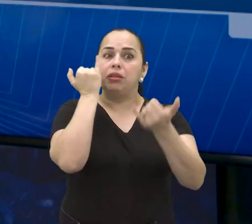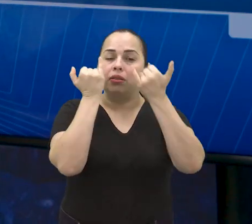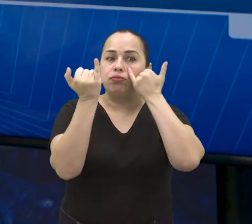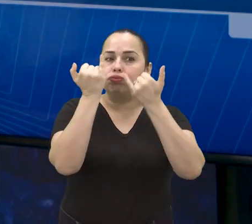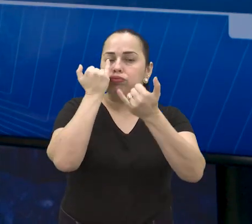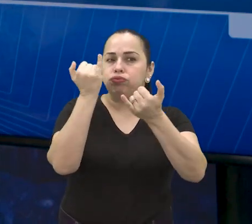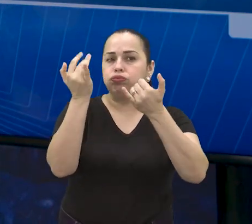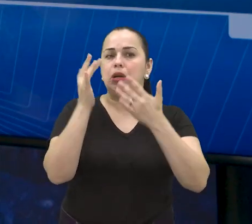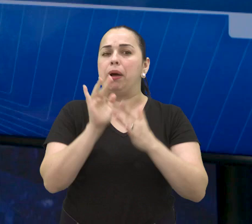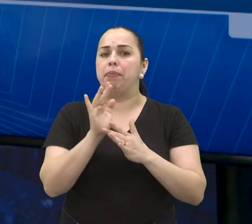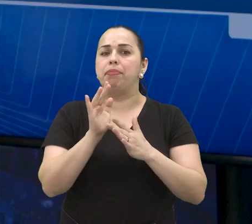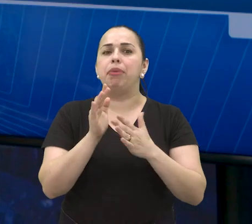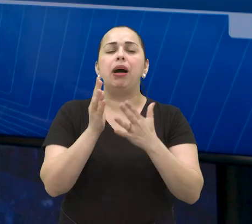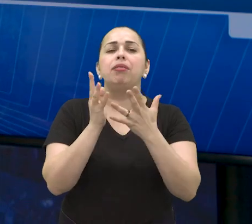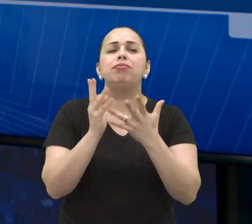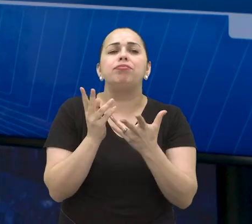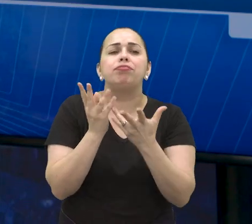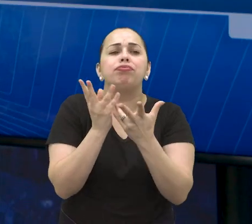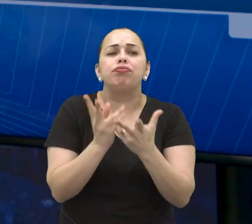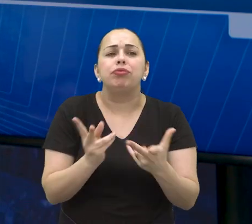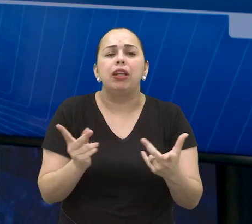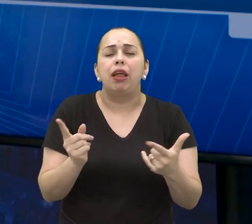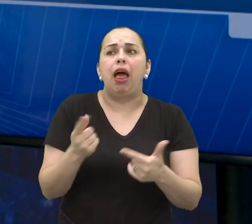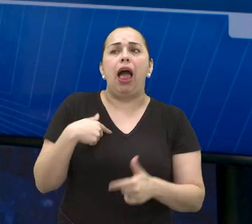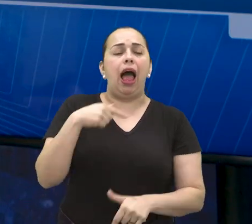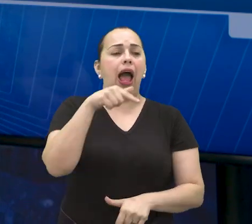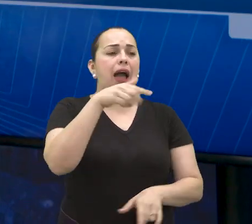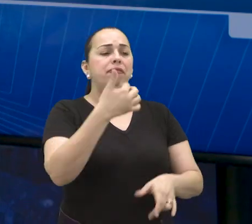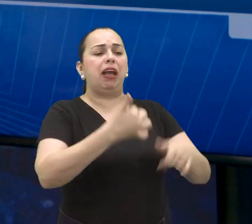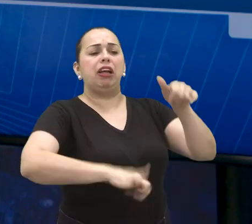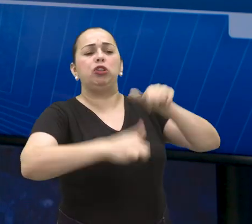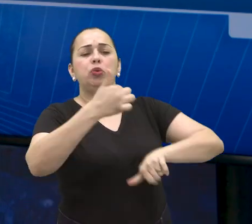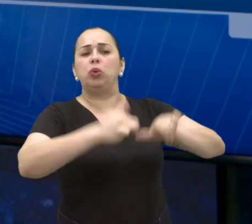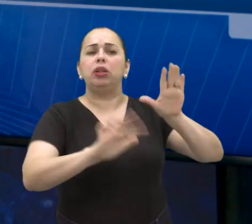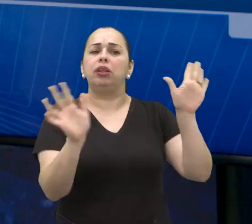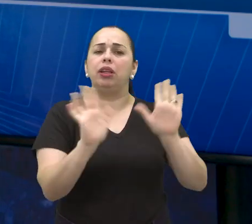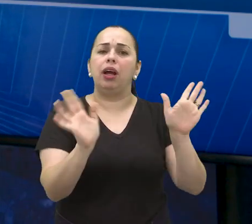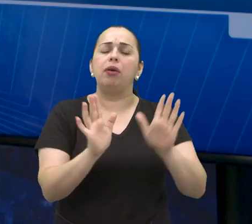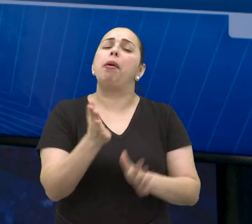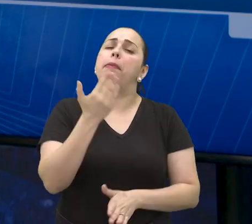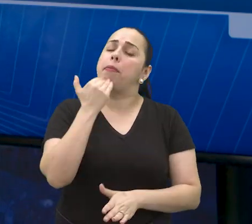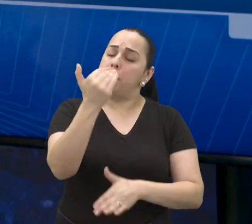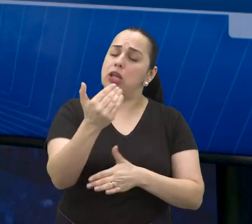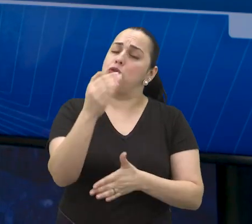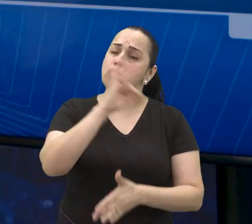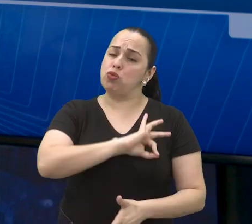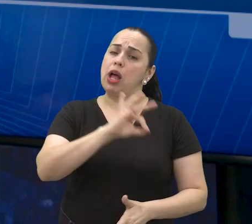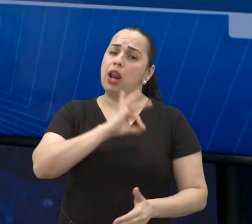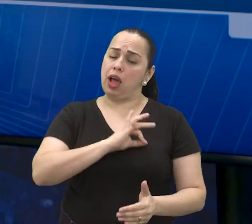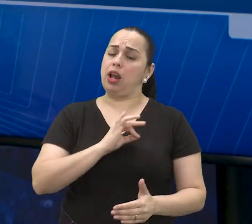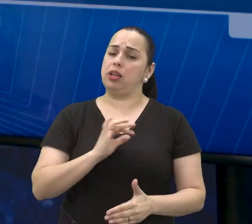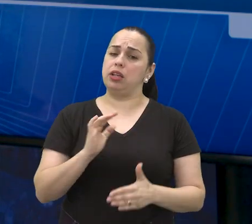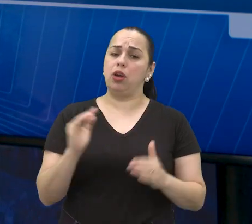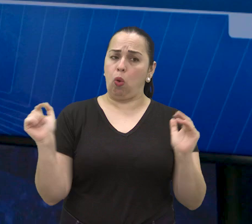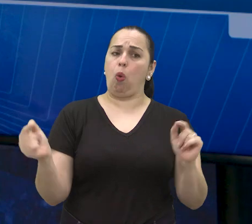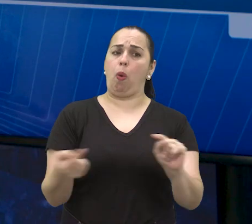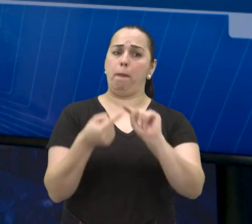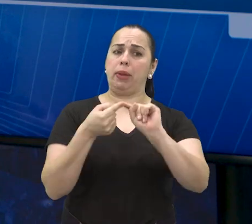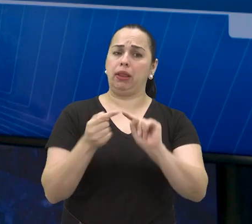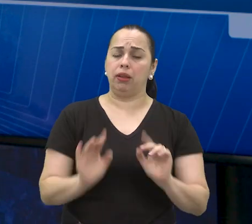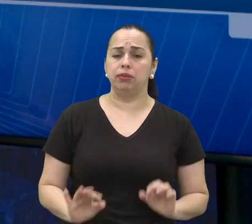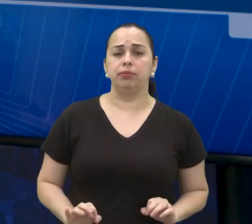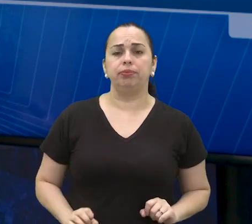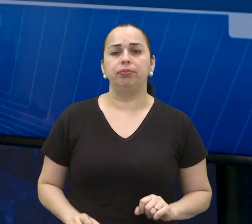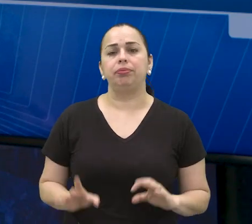em mente para que elas não se subjulguem, né, e possam solicitar aí o salário que é referente àquela vaga no